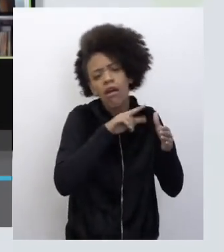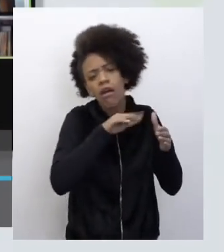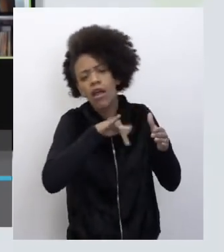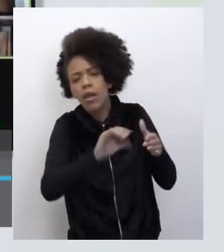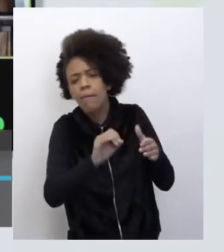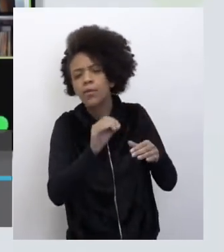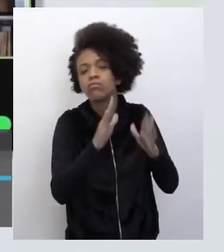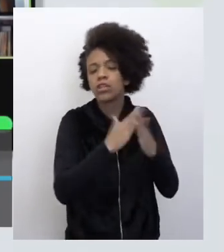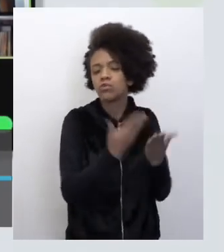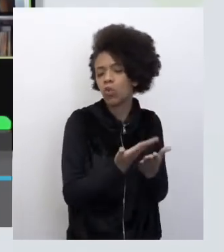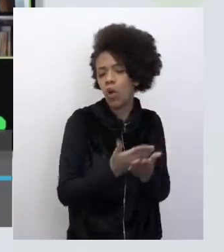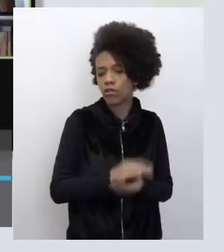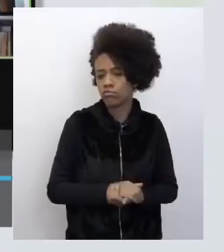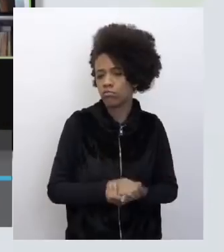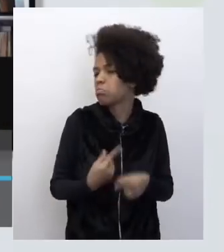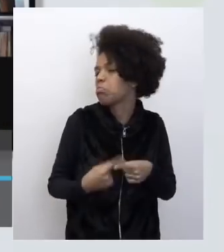colégio?